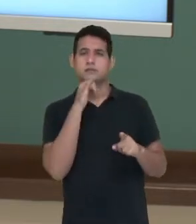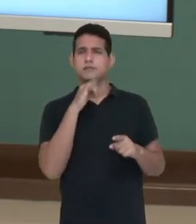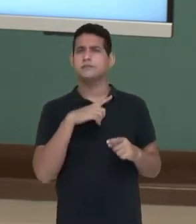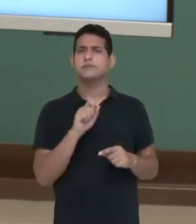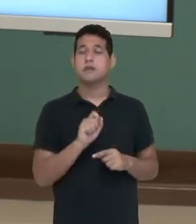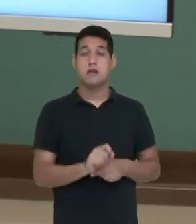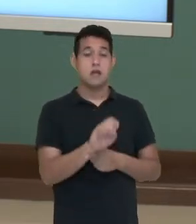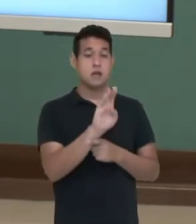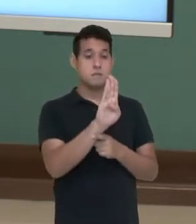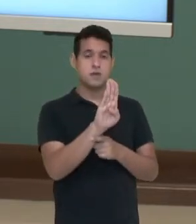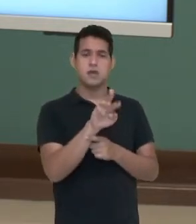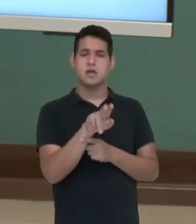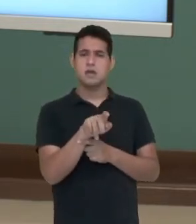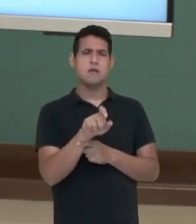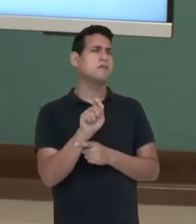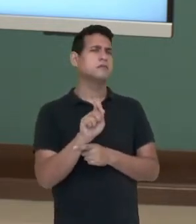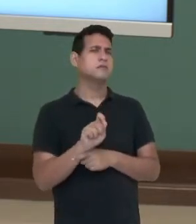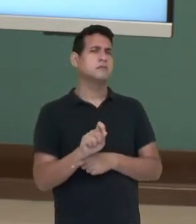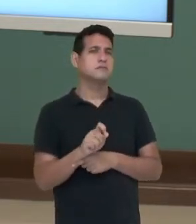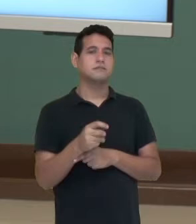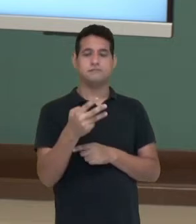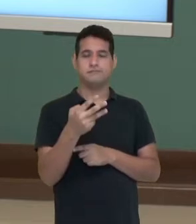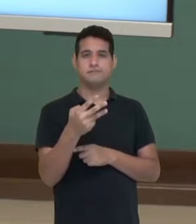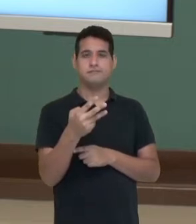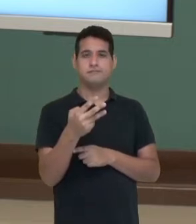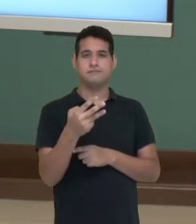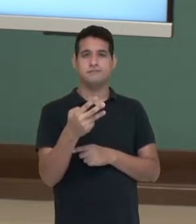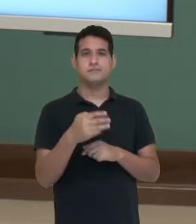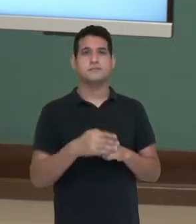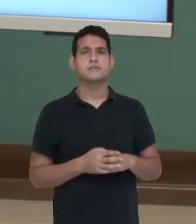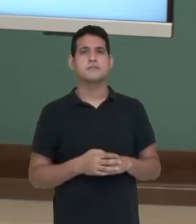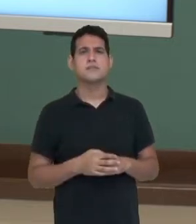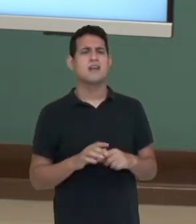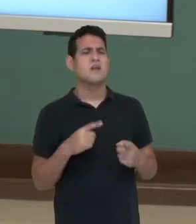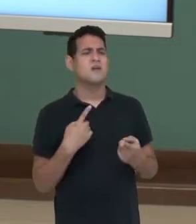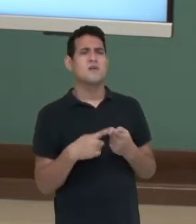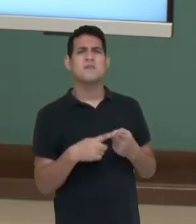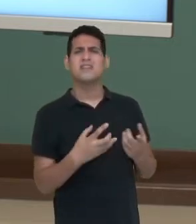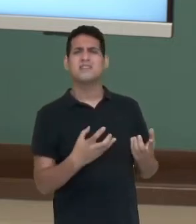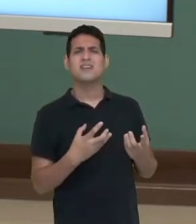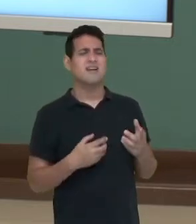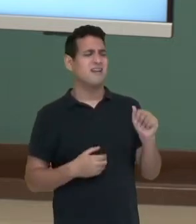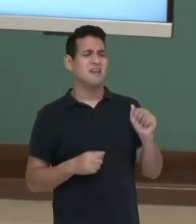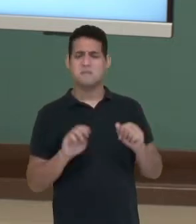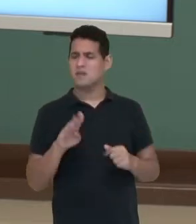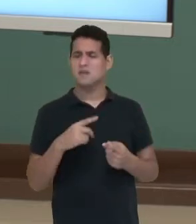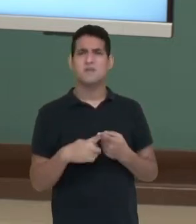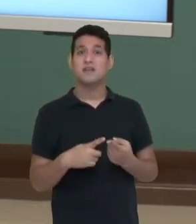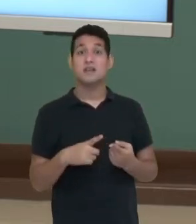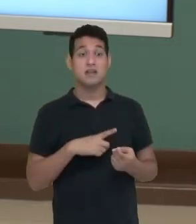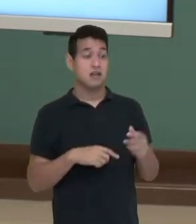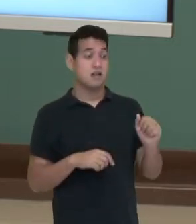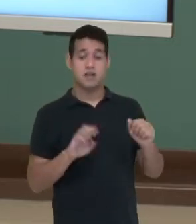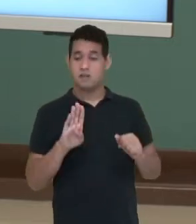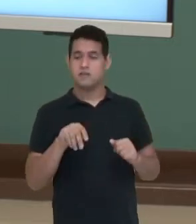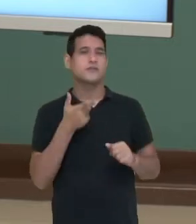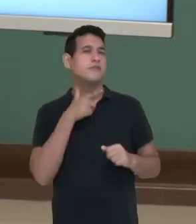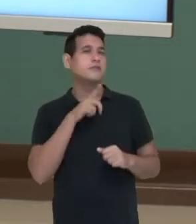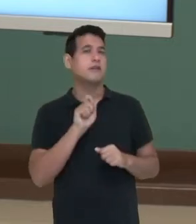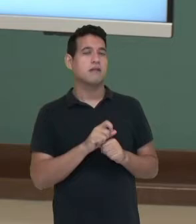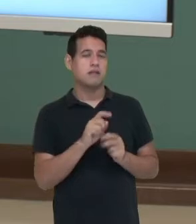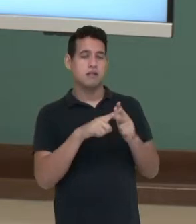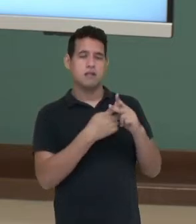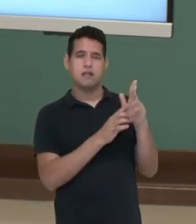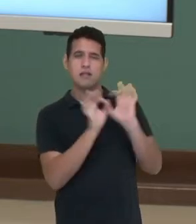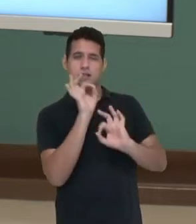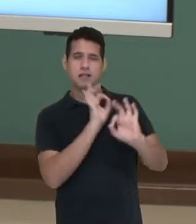tenho b igual a 3. Mas e por que eu quero a e b? Quando você tem a e b, você consegue montar